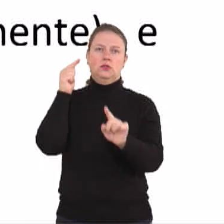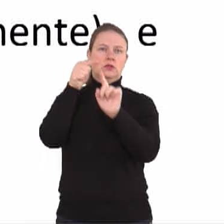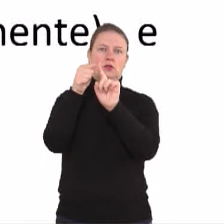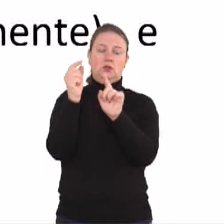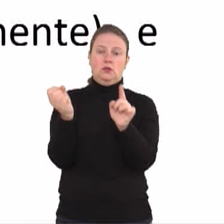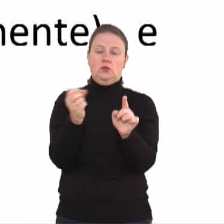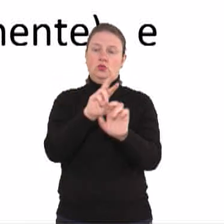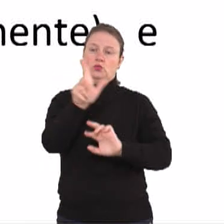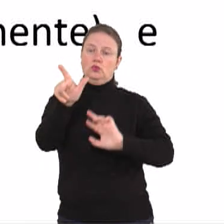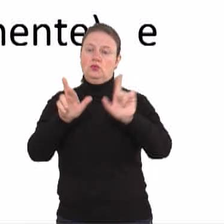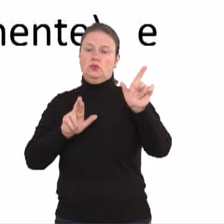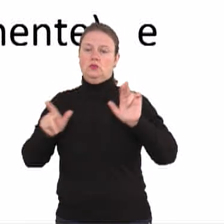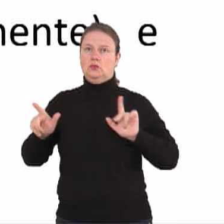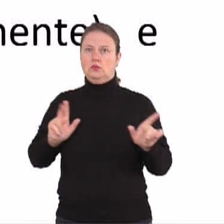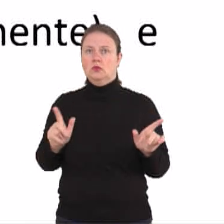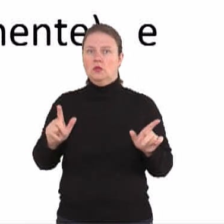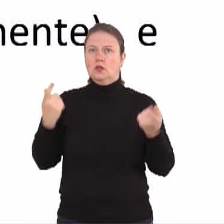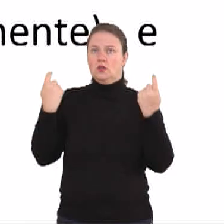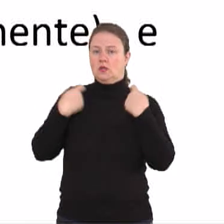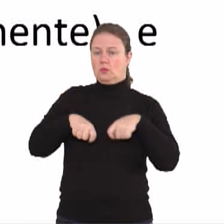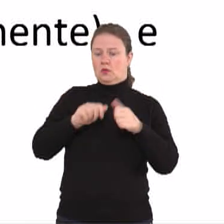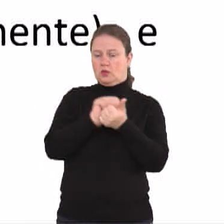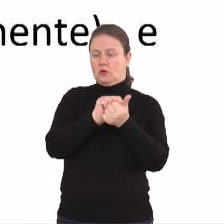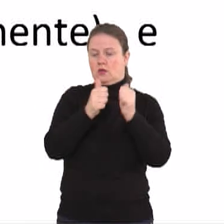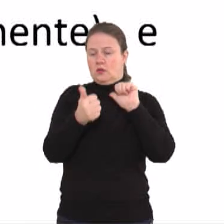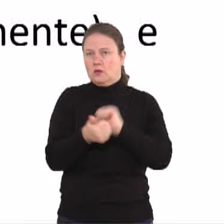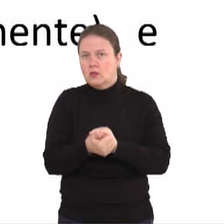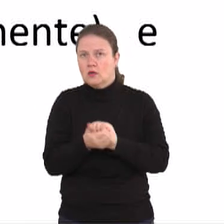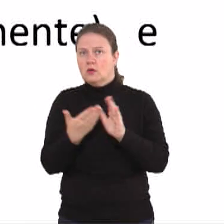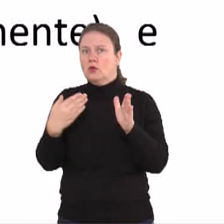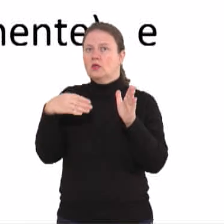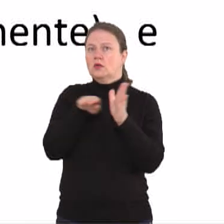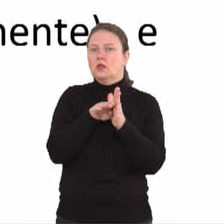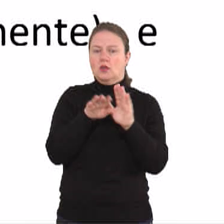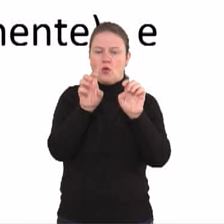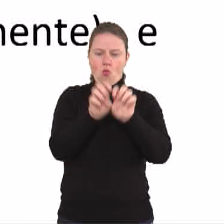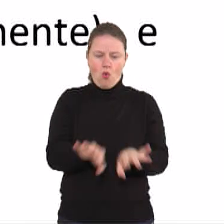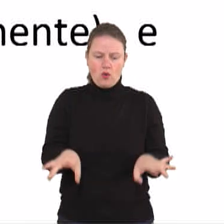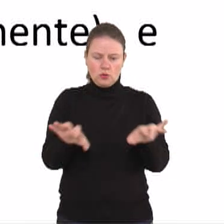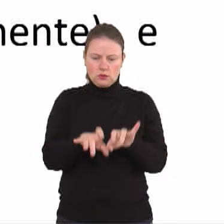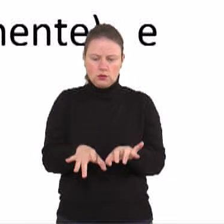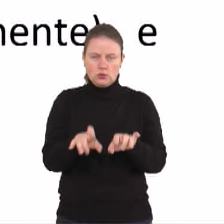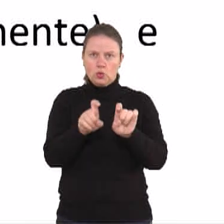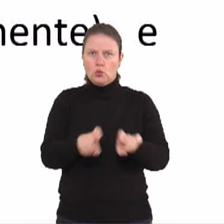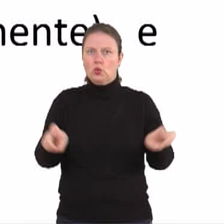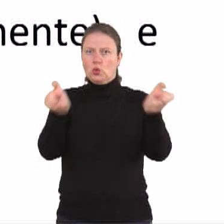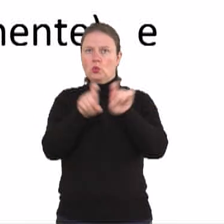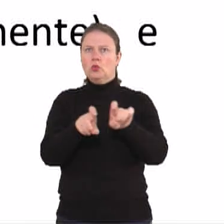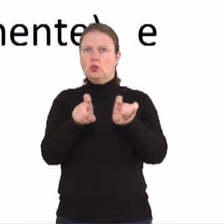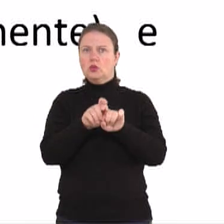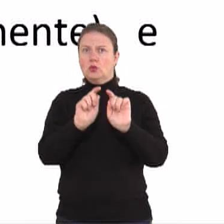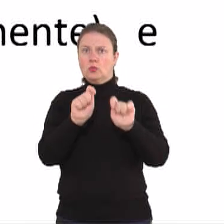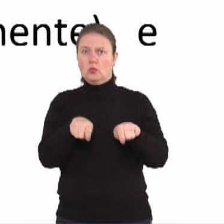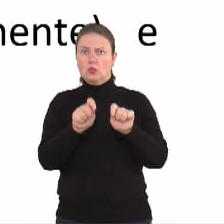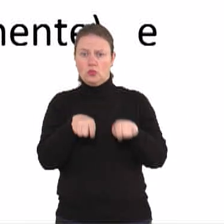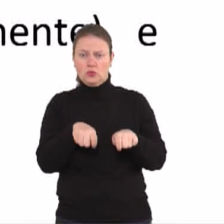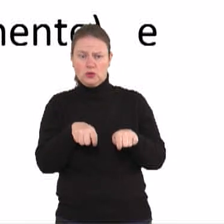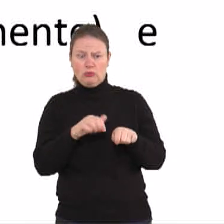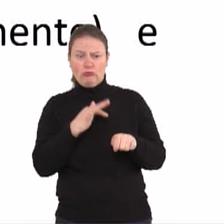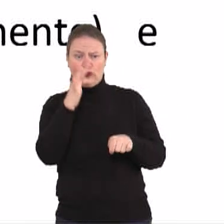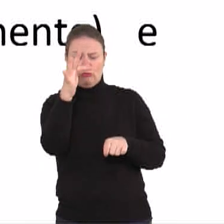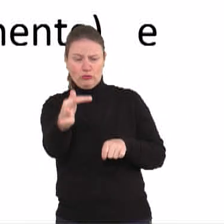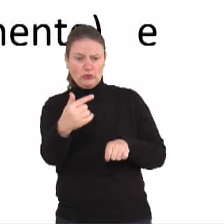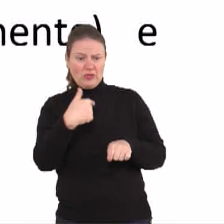setor, Vaughan precisa se adaptar com a chegada de um computador da IBM, que poderia tirar o seu emprego